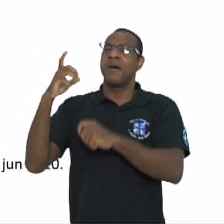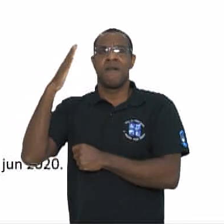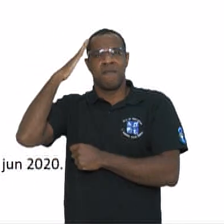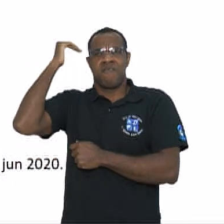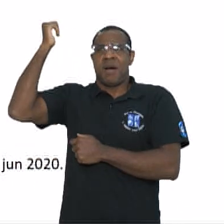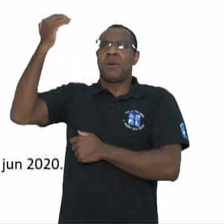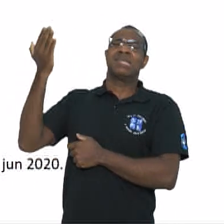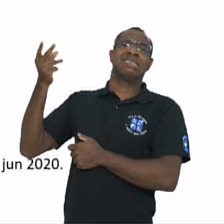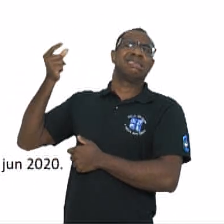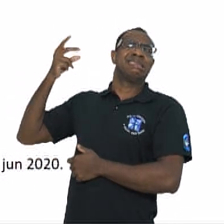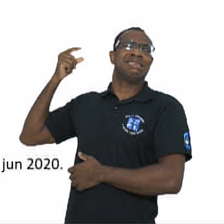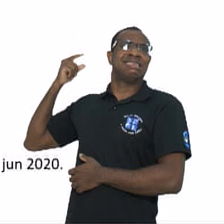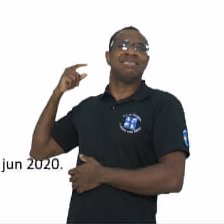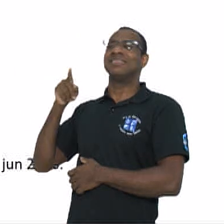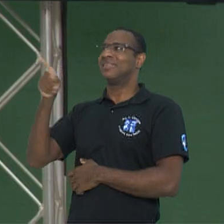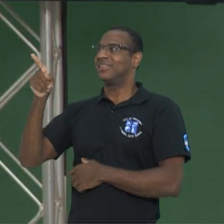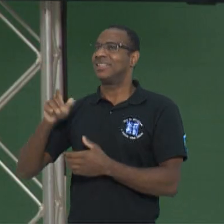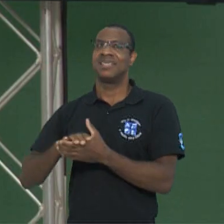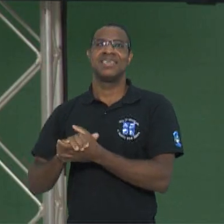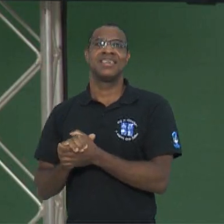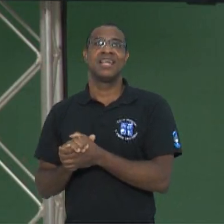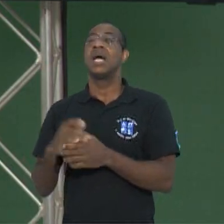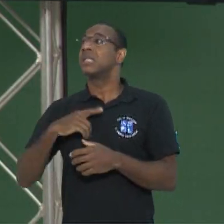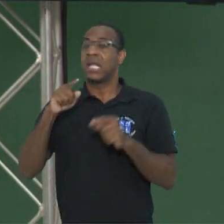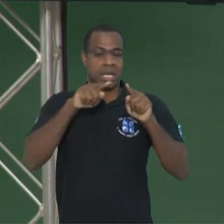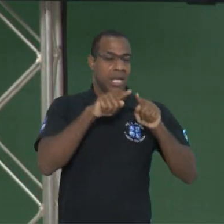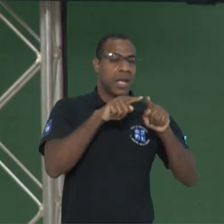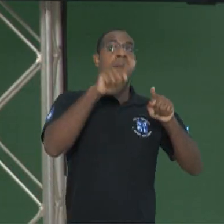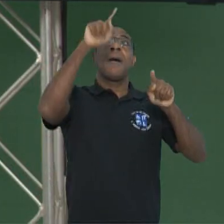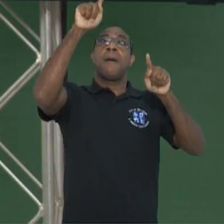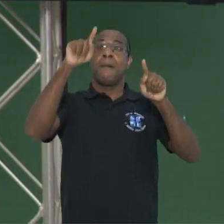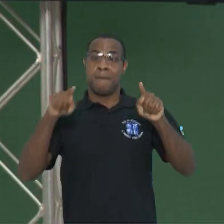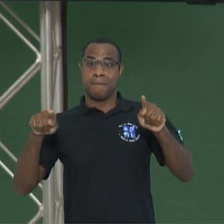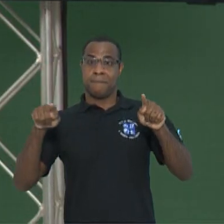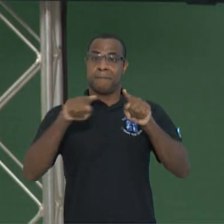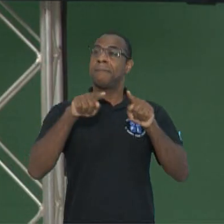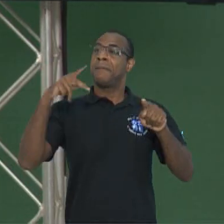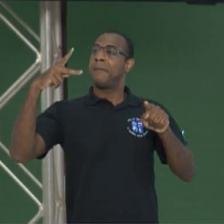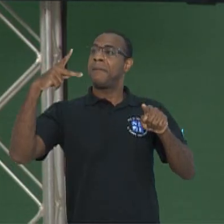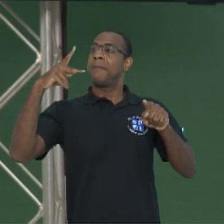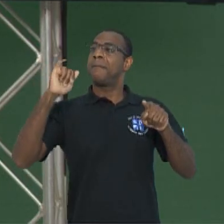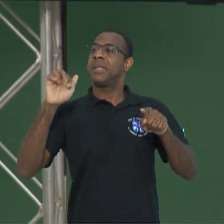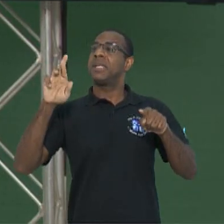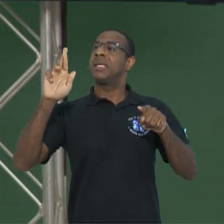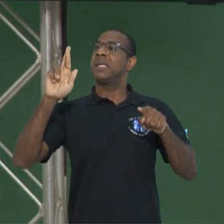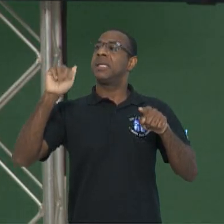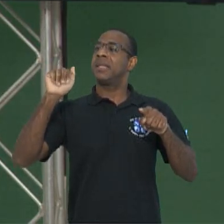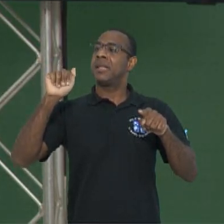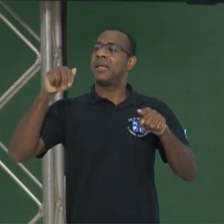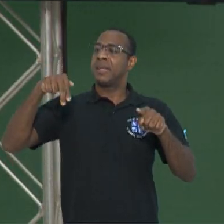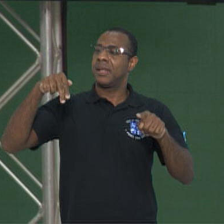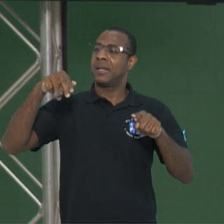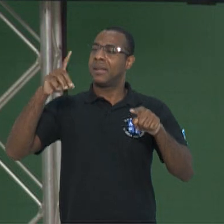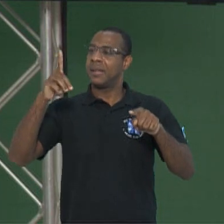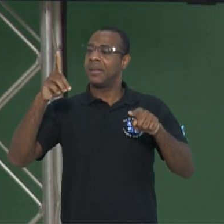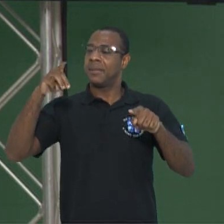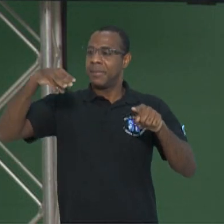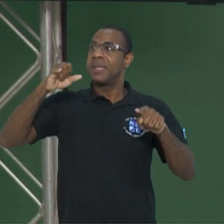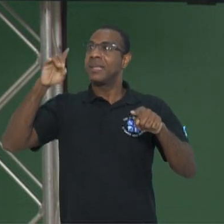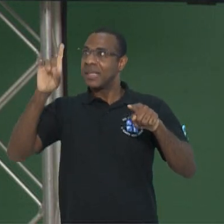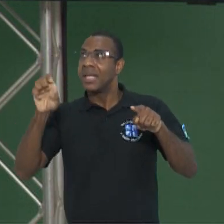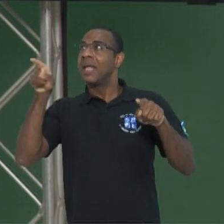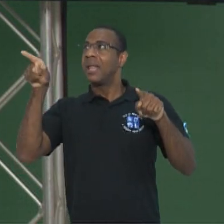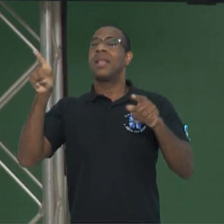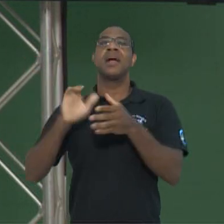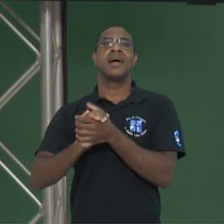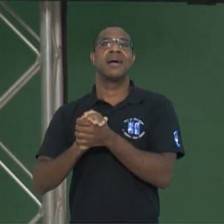essa estátua, atrás de novo as pirâmides de Gizé. Quem que é o imperador, professor? Quem que é? É o que está